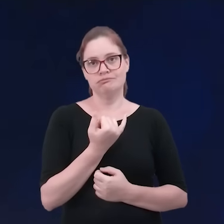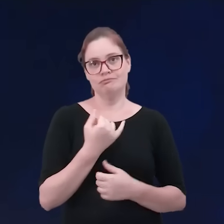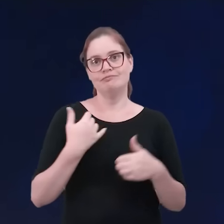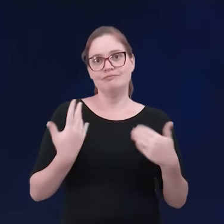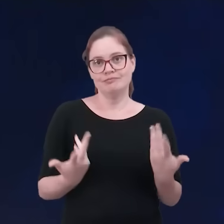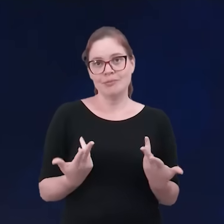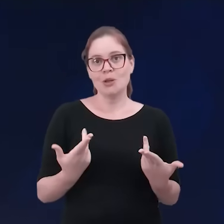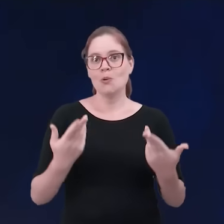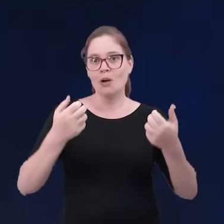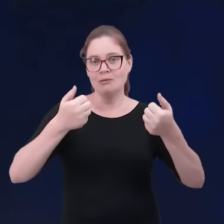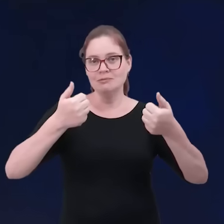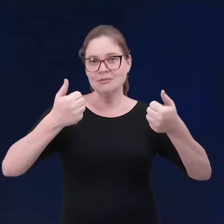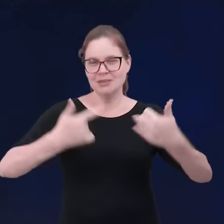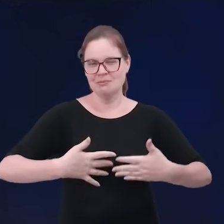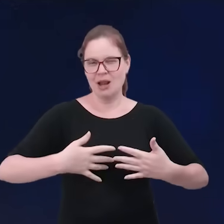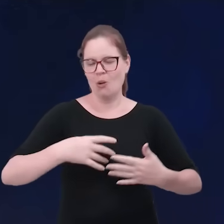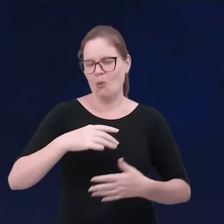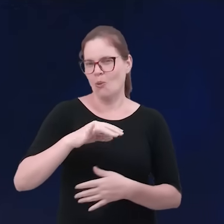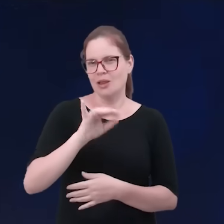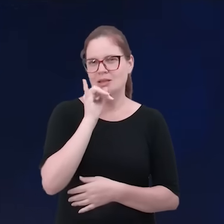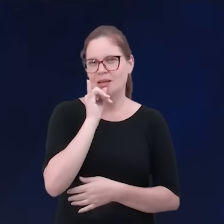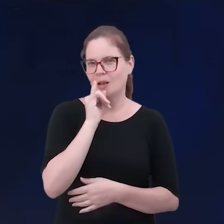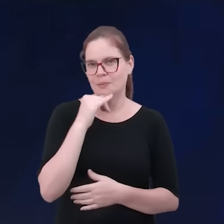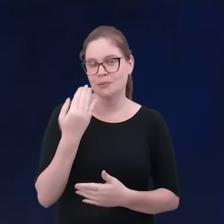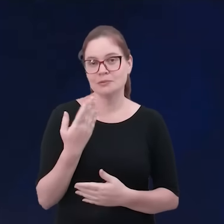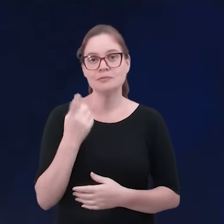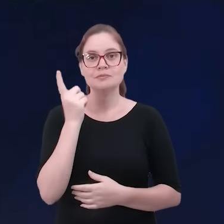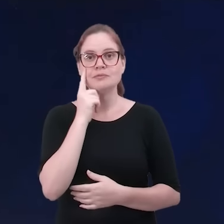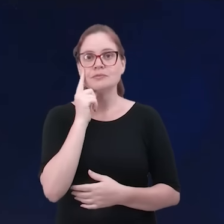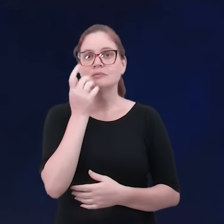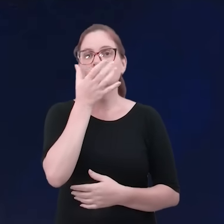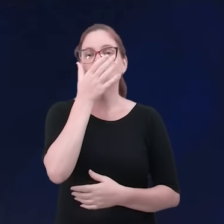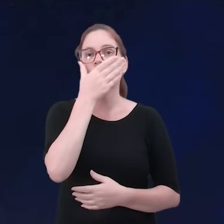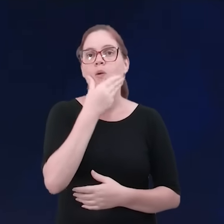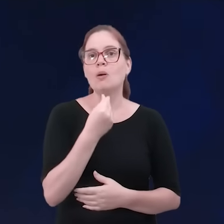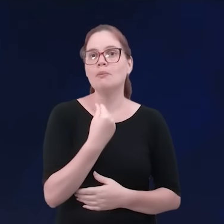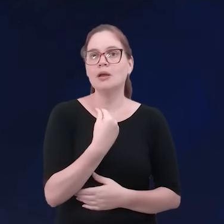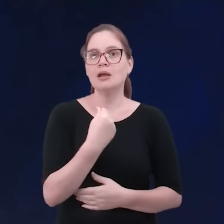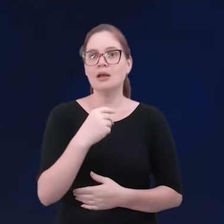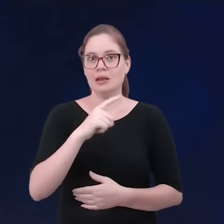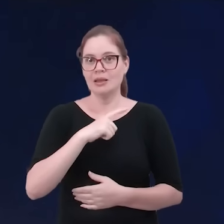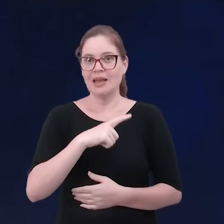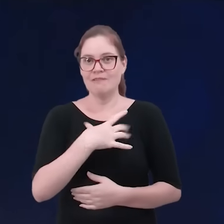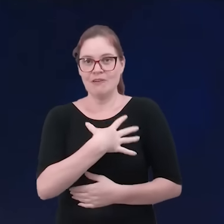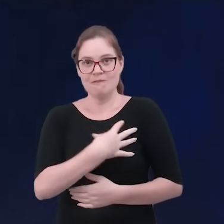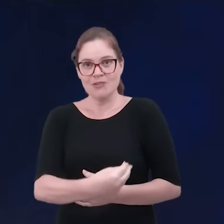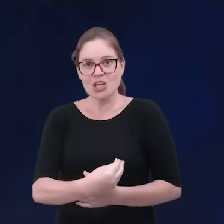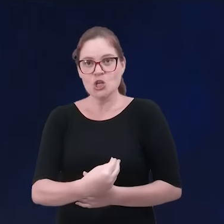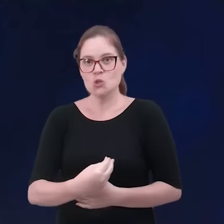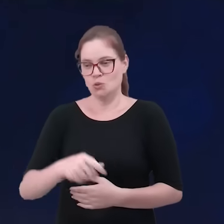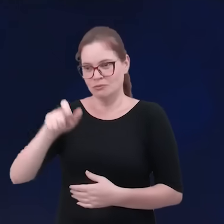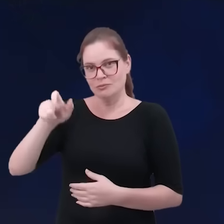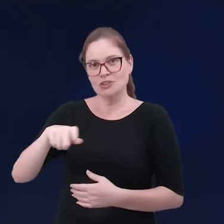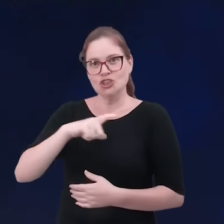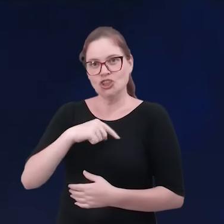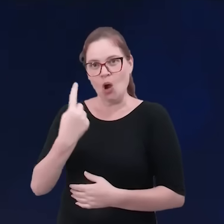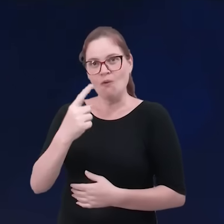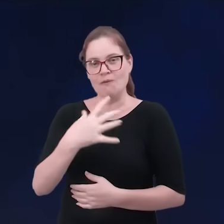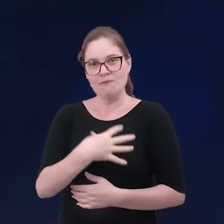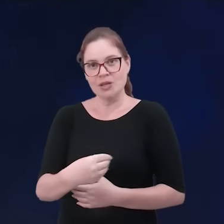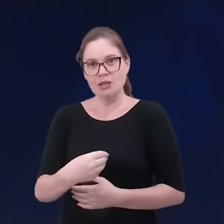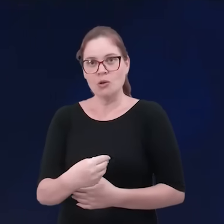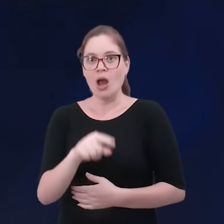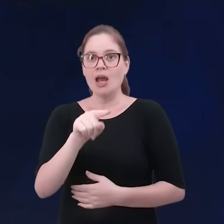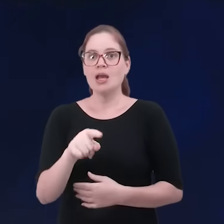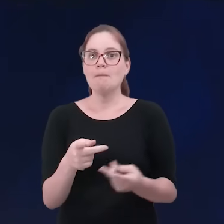clássico que eu queria dizer é a experiência do filho pródigo que o próprio Senhor Jesus narrou. Estava na